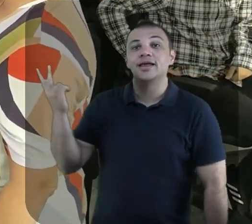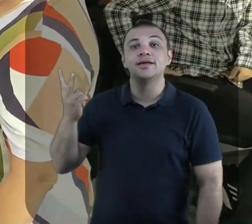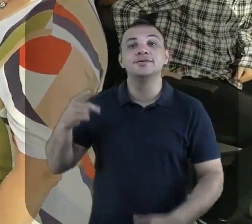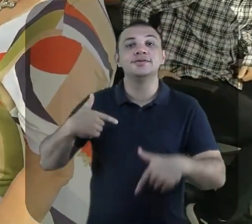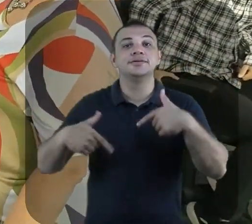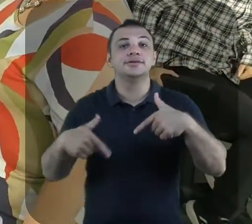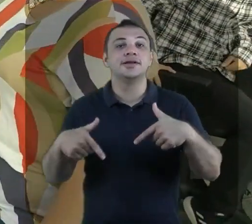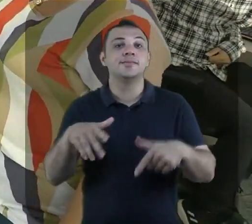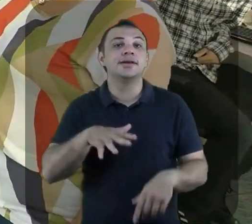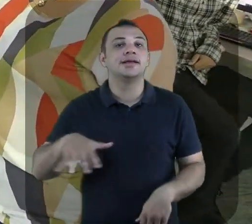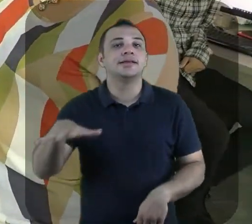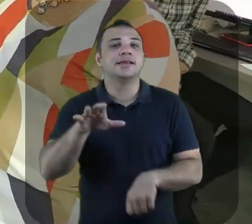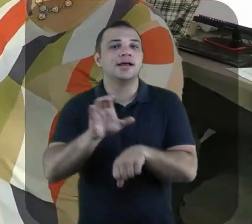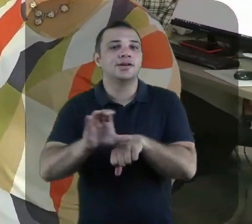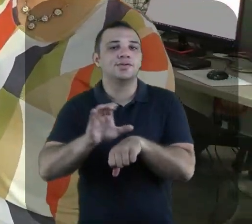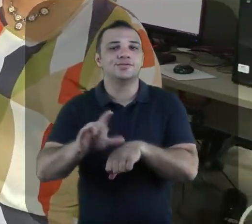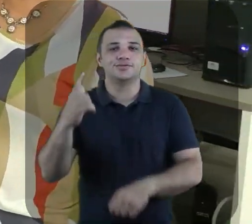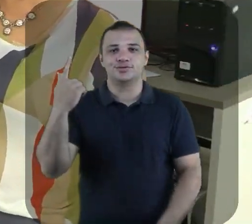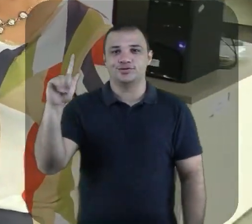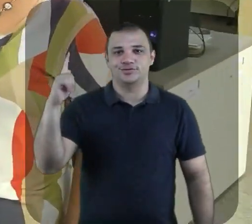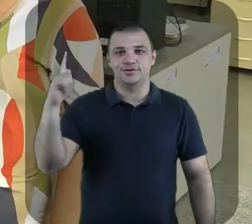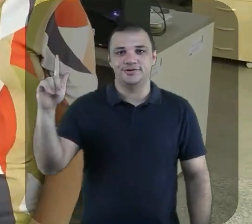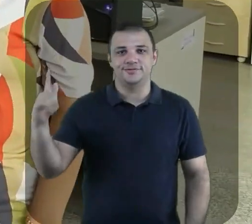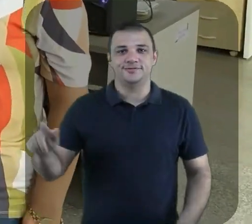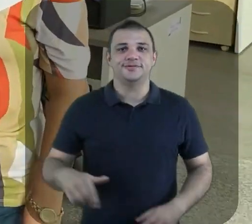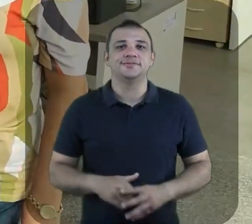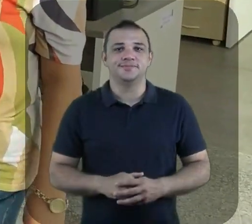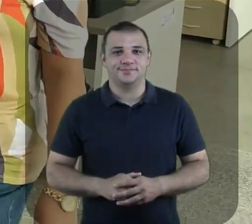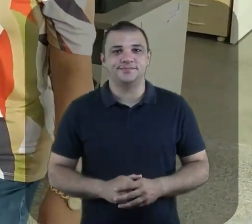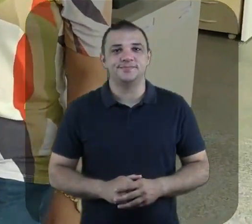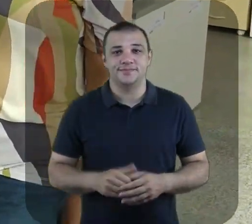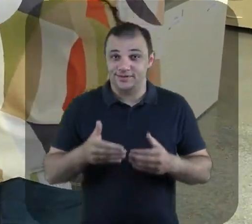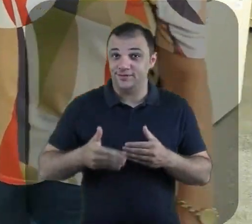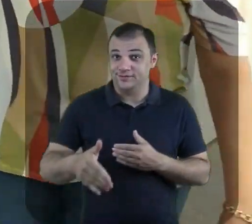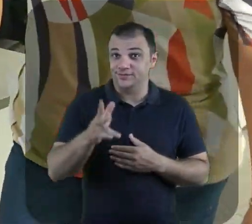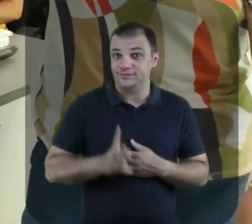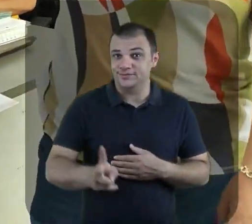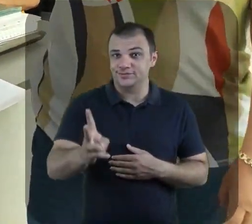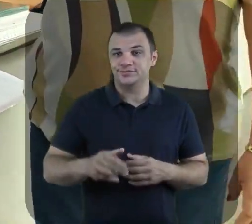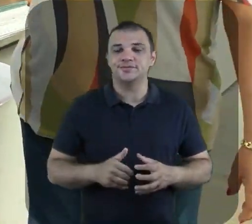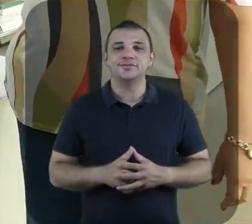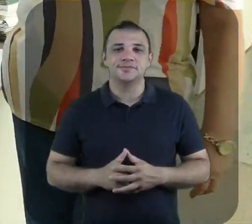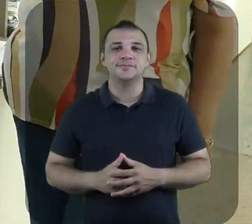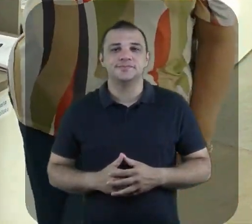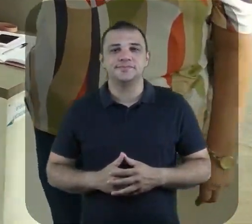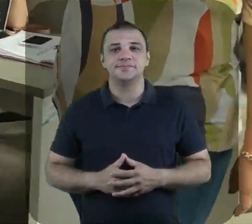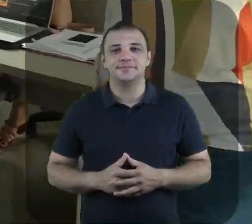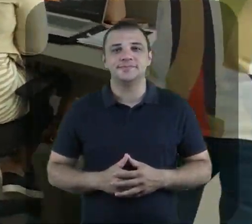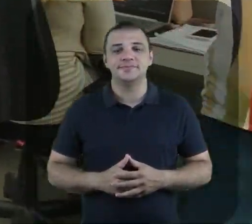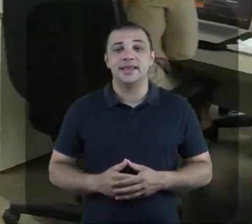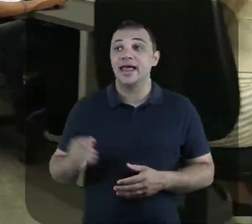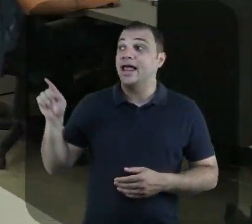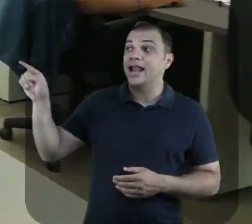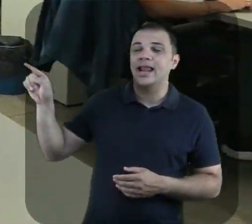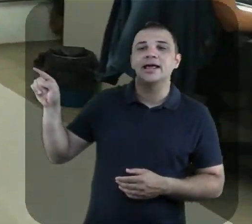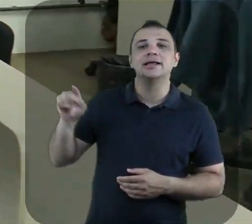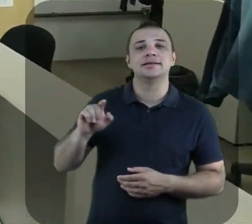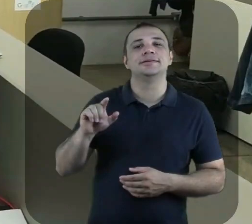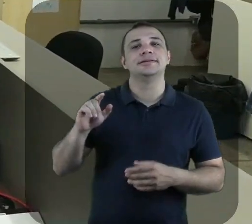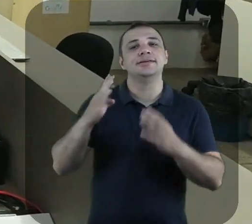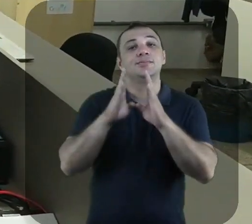o Anderson e Jucirema, que fazem parte da Geografia. E vamos em seguida. Lá está a Luciana,